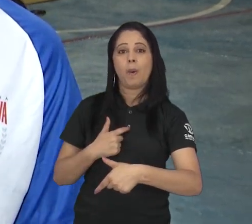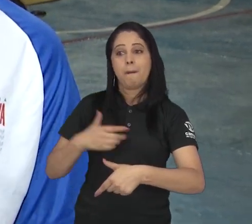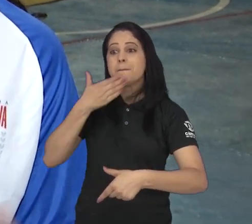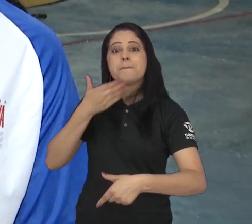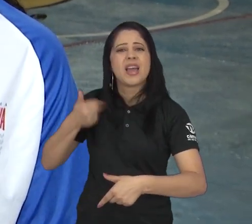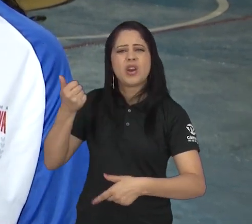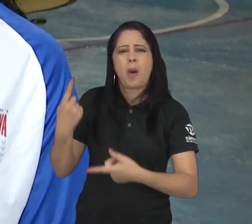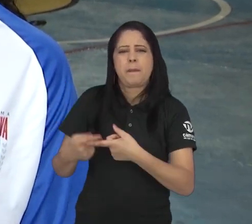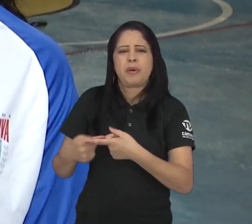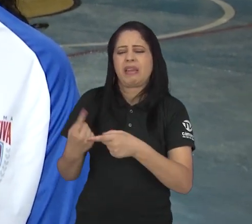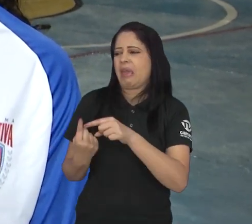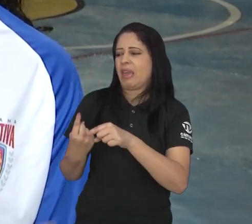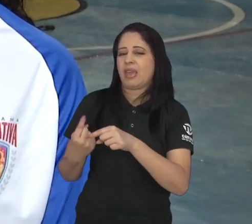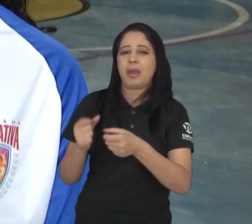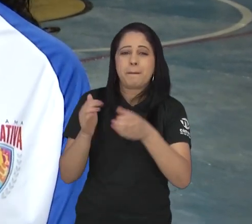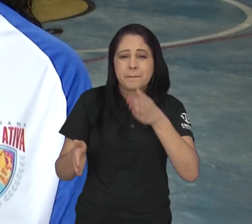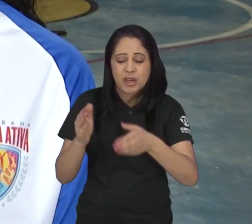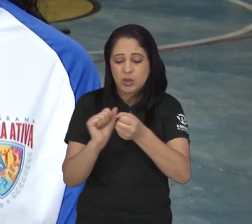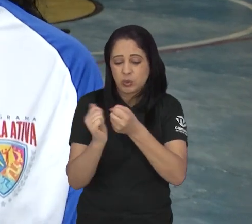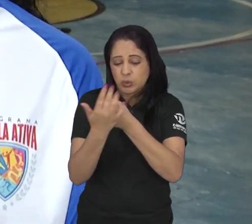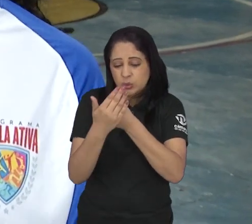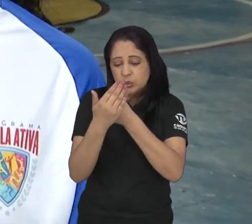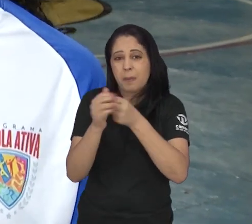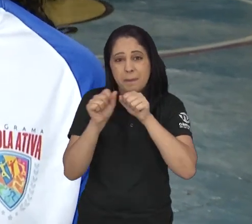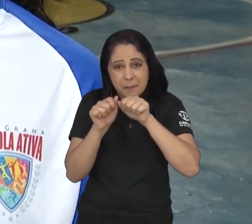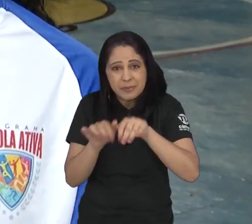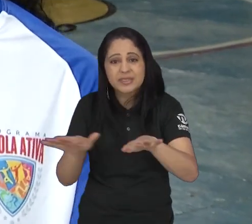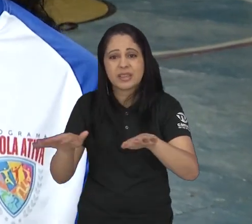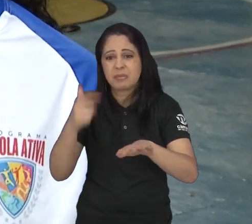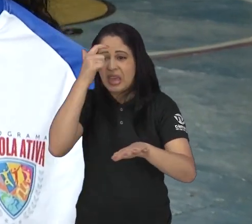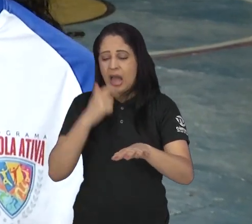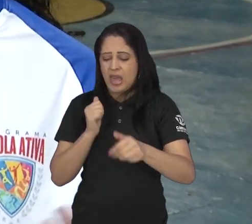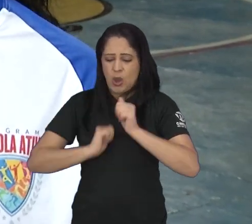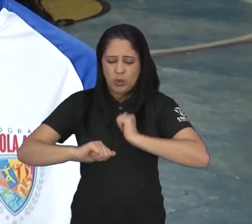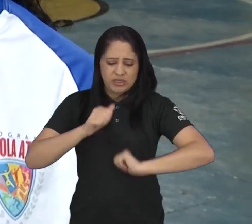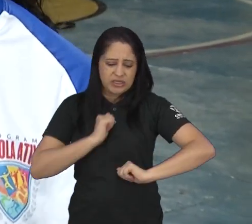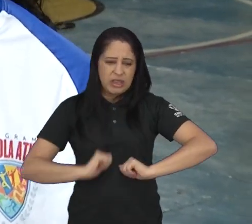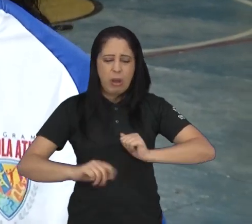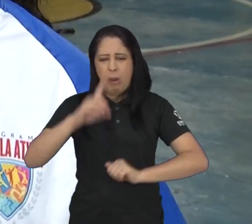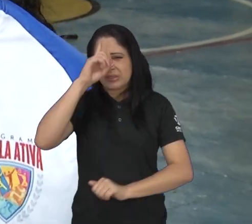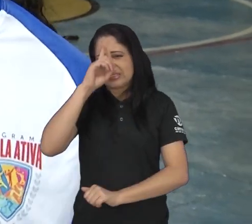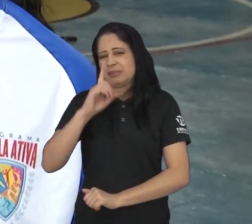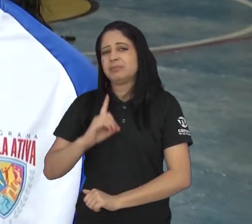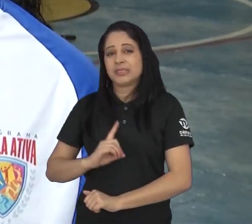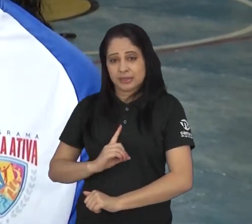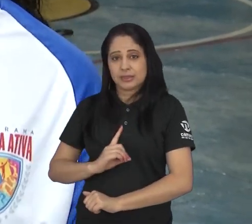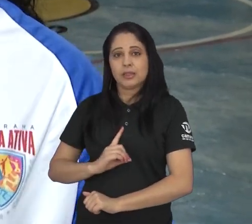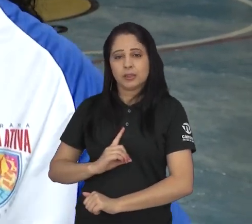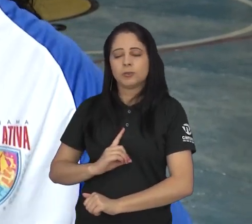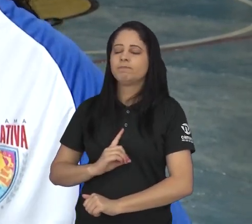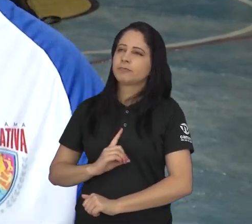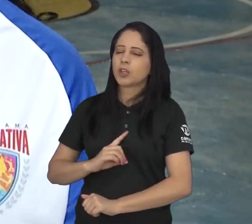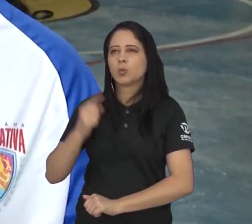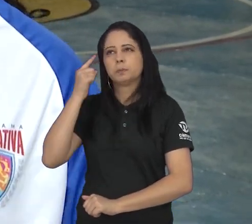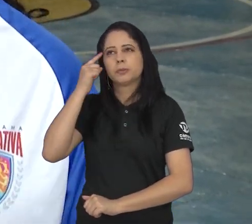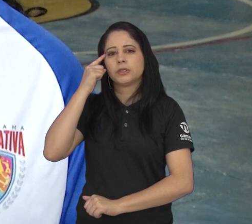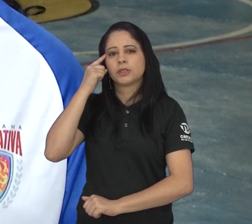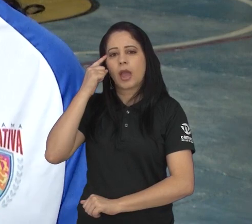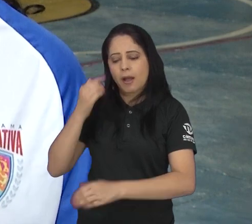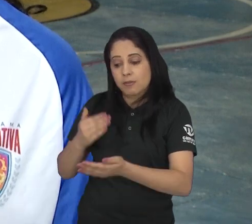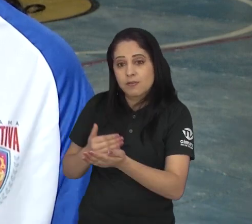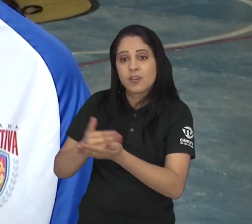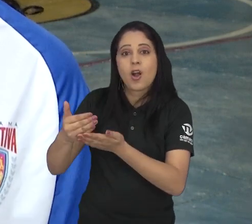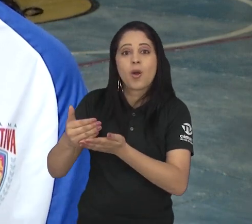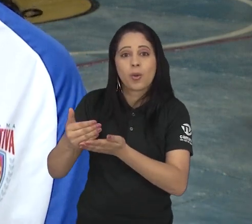porque com a academia eu meio que fiquei muito ansiosa muito depressivo e tals aí eu entrei nesse agora